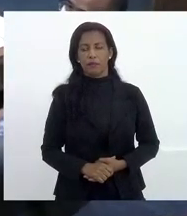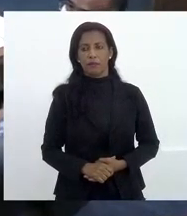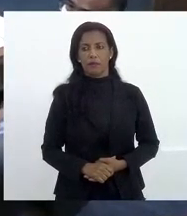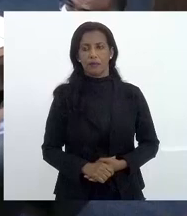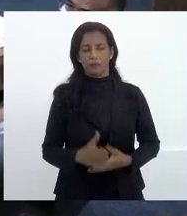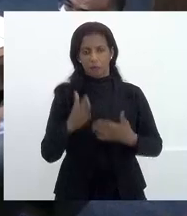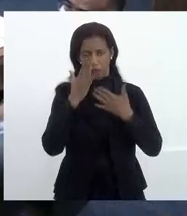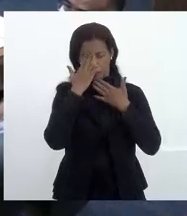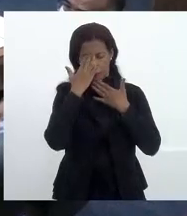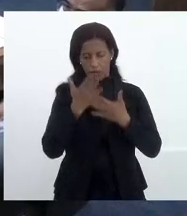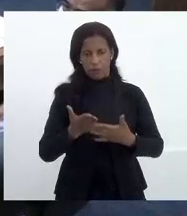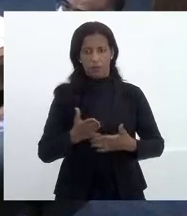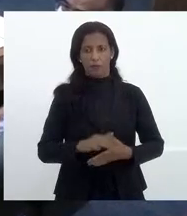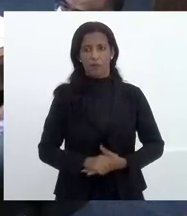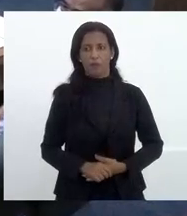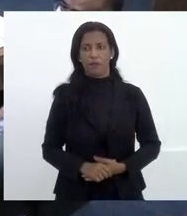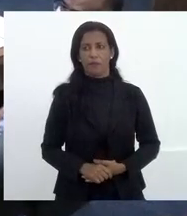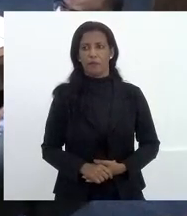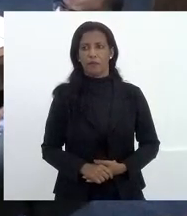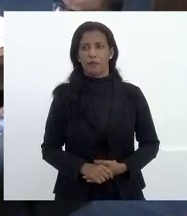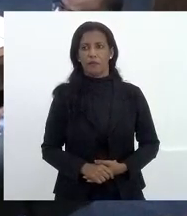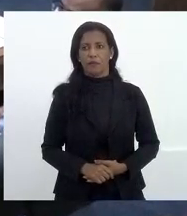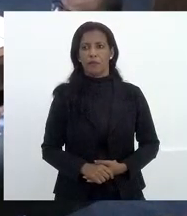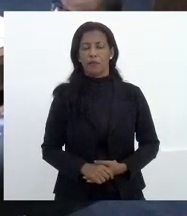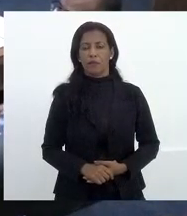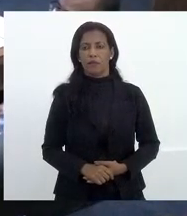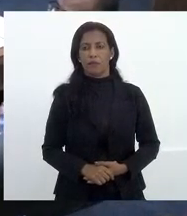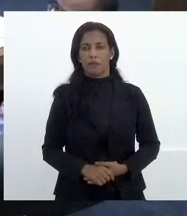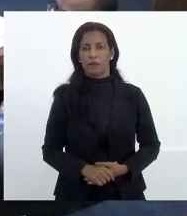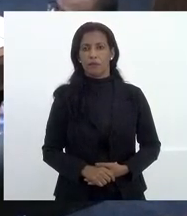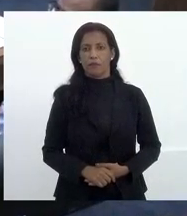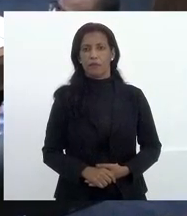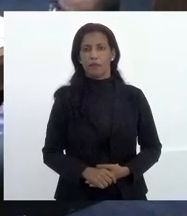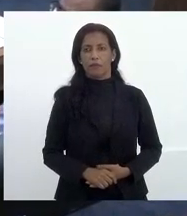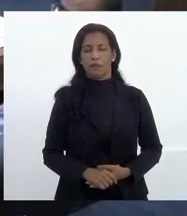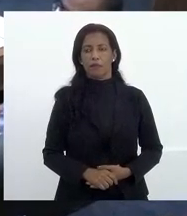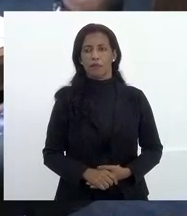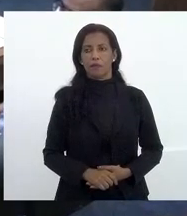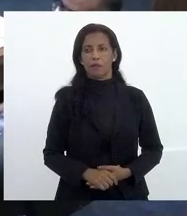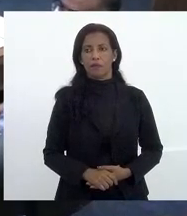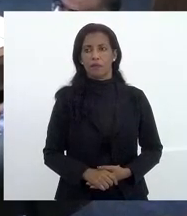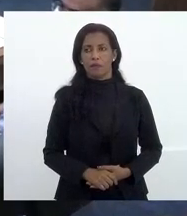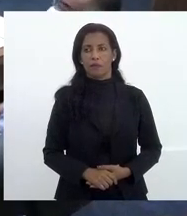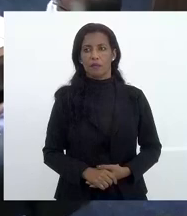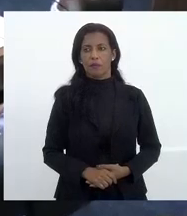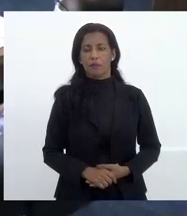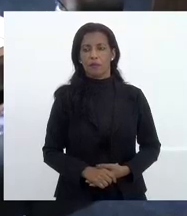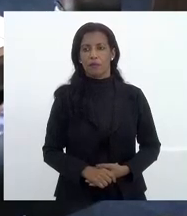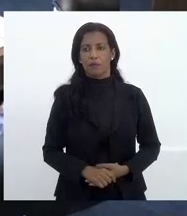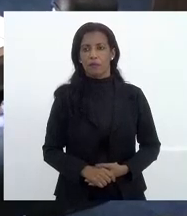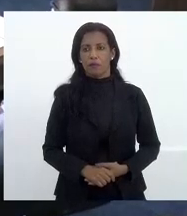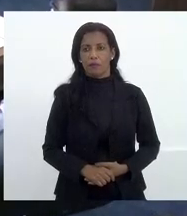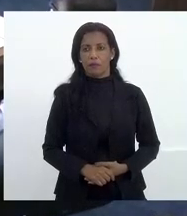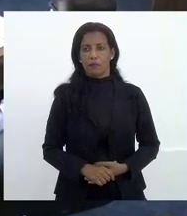e obrigado senhor Alô meu bem